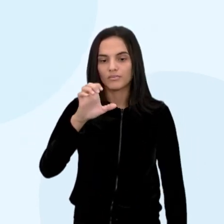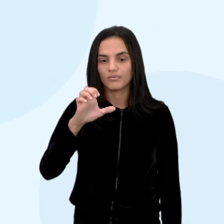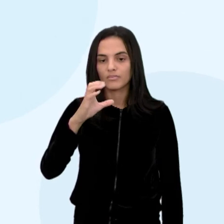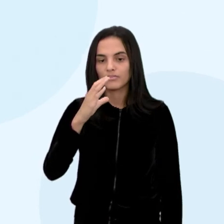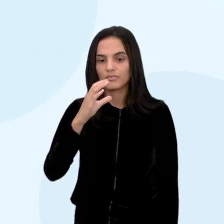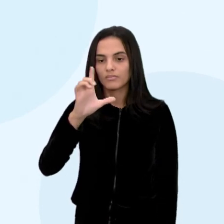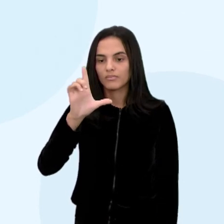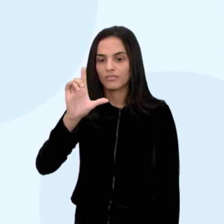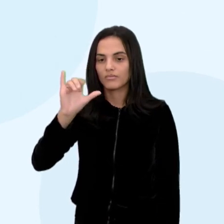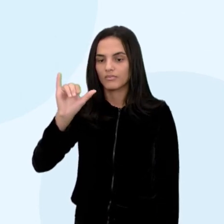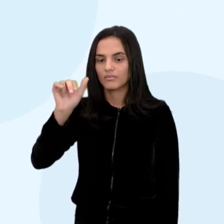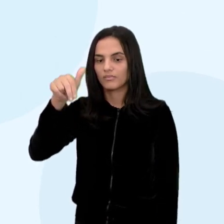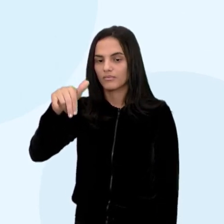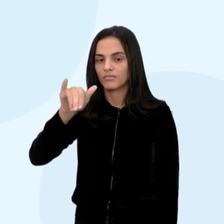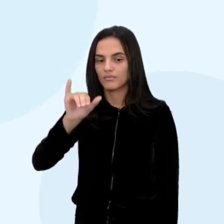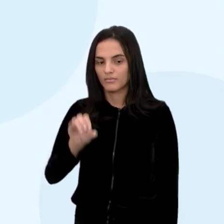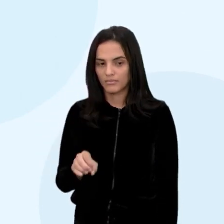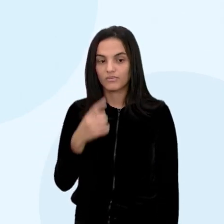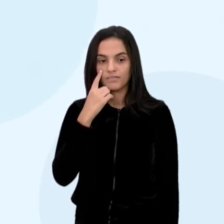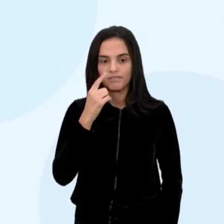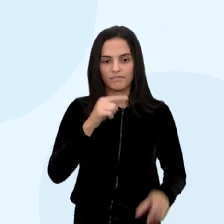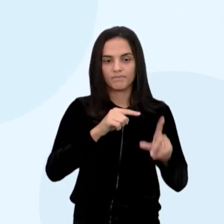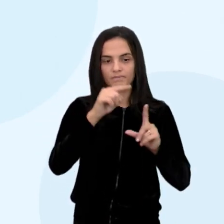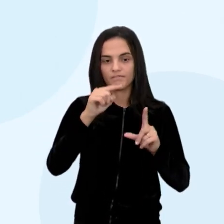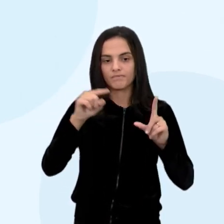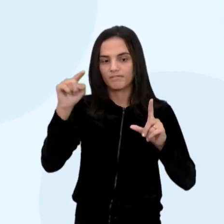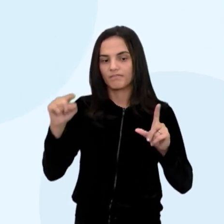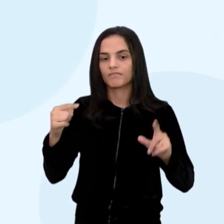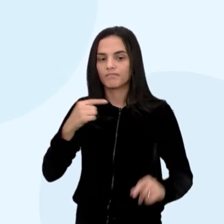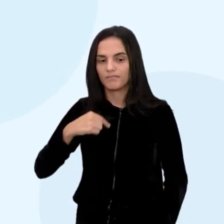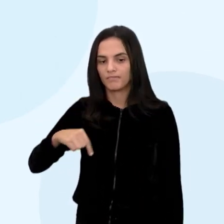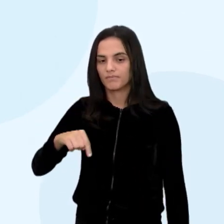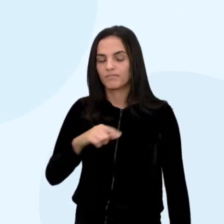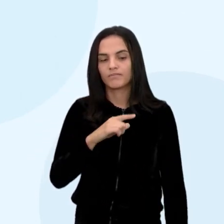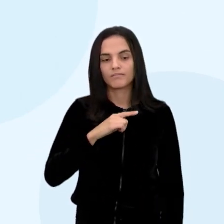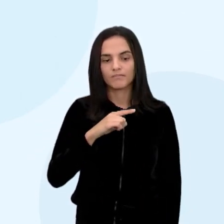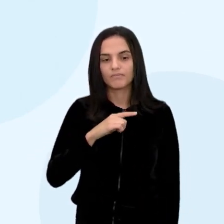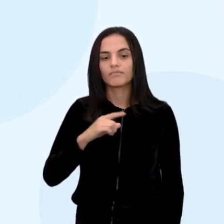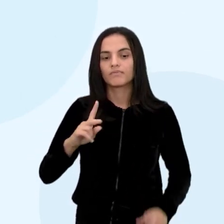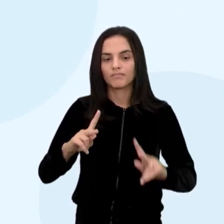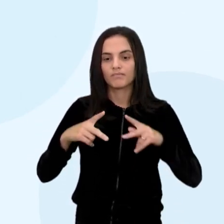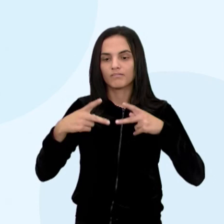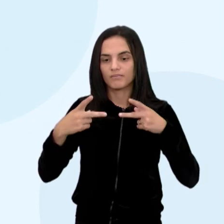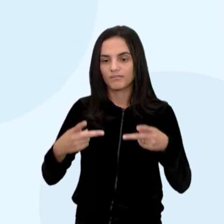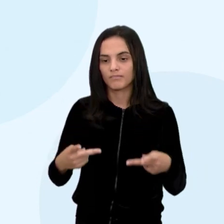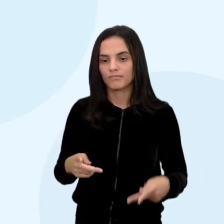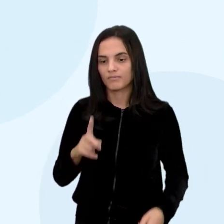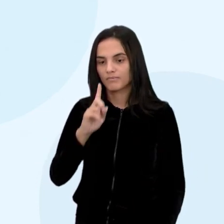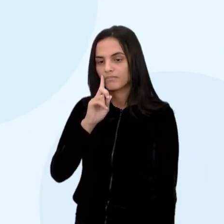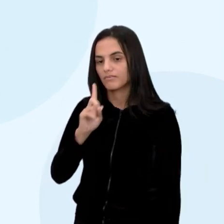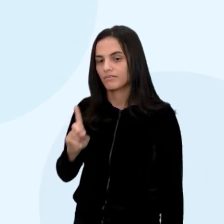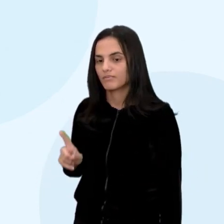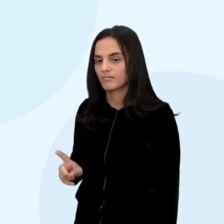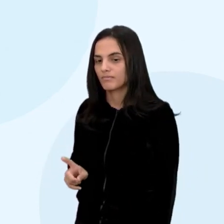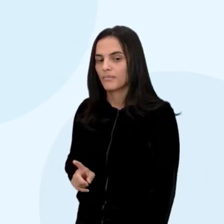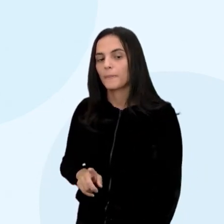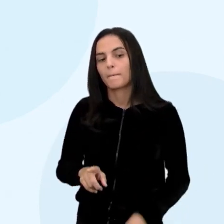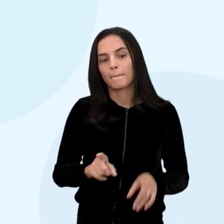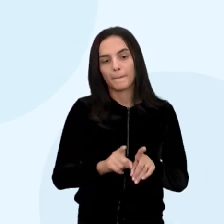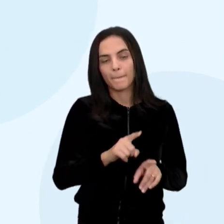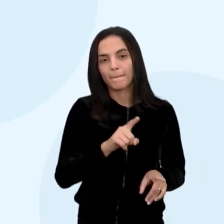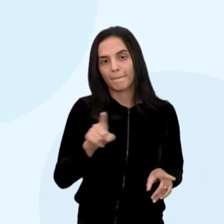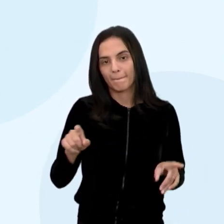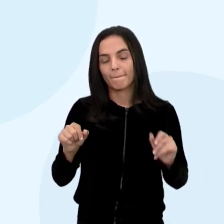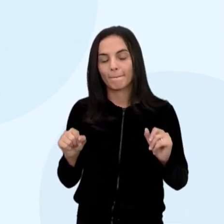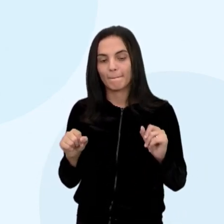eu falei, visto naquele gráfico. E aí nós temos lá o link para vocês acessarem, e também vocês podem